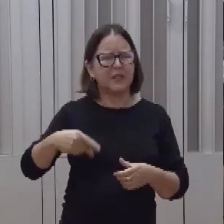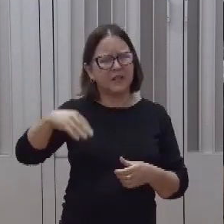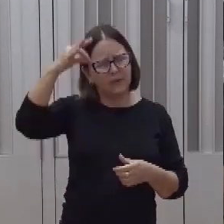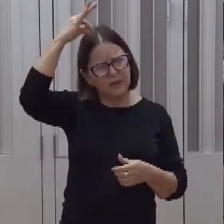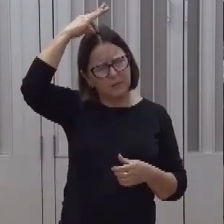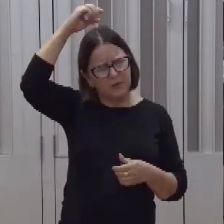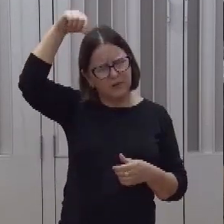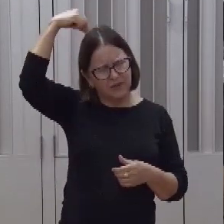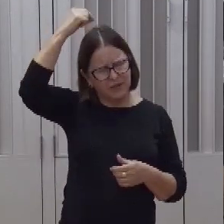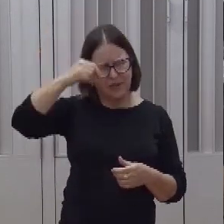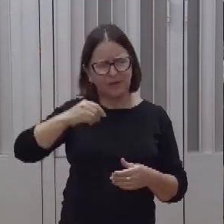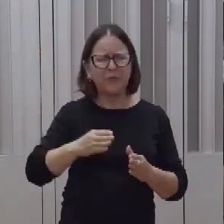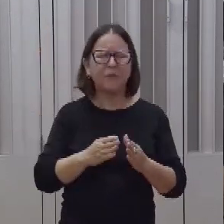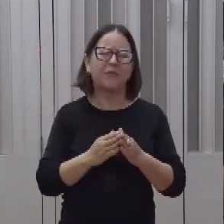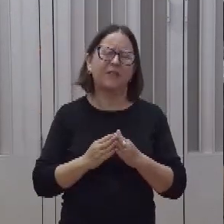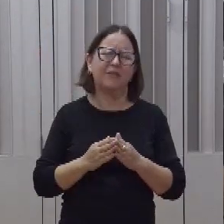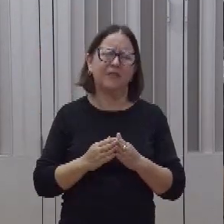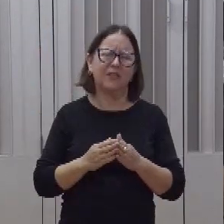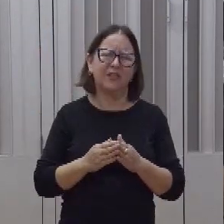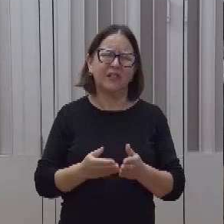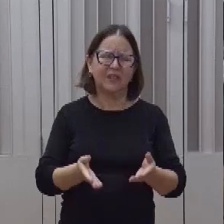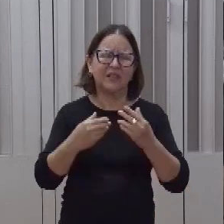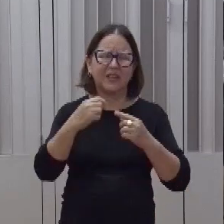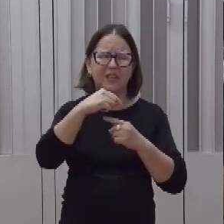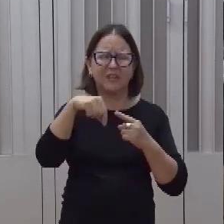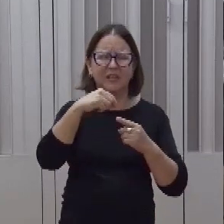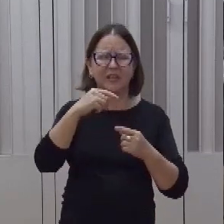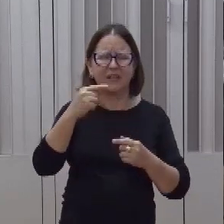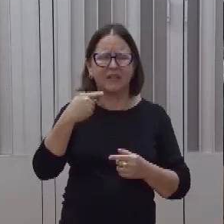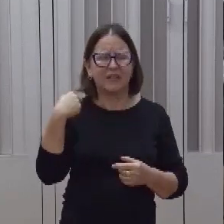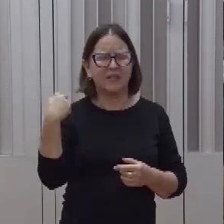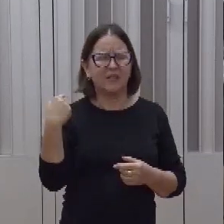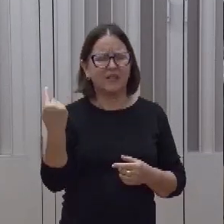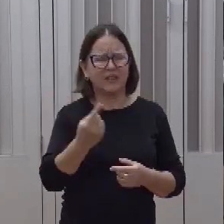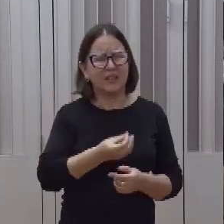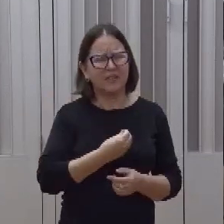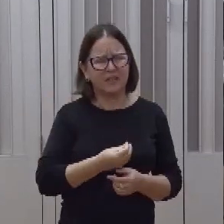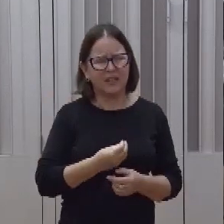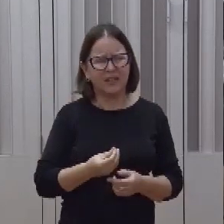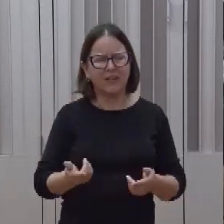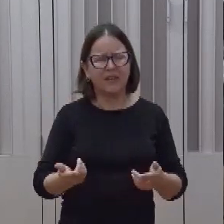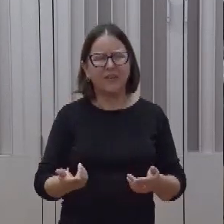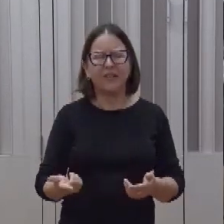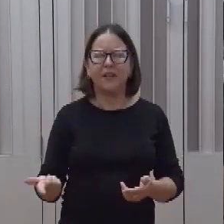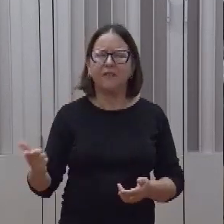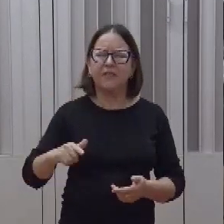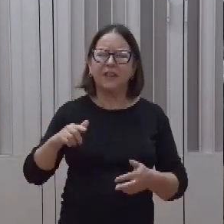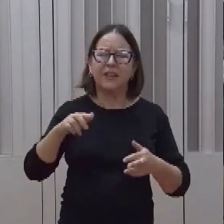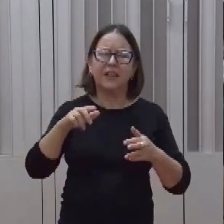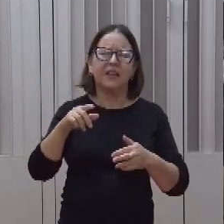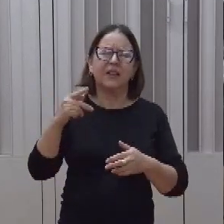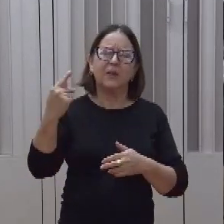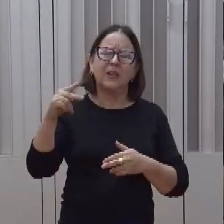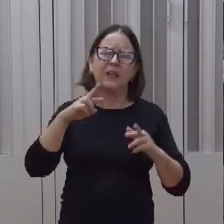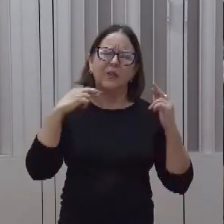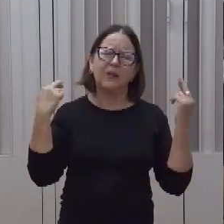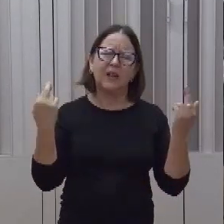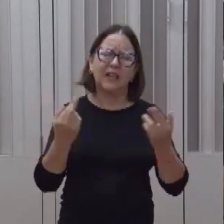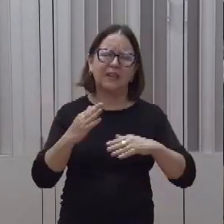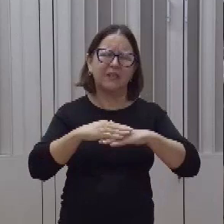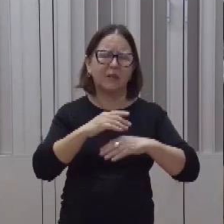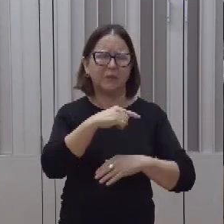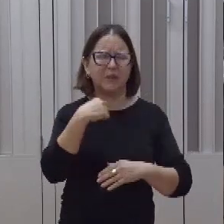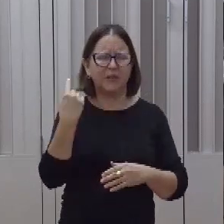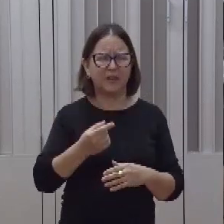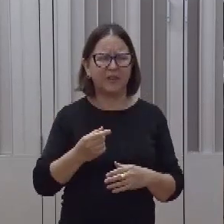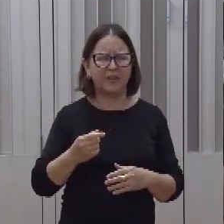vidas. Venha o teu reino sobre nós. Usa-nos para a tua glória. Faze de